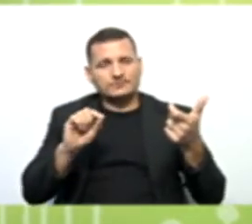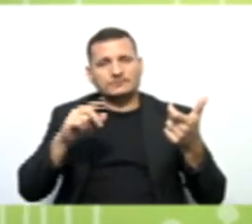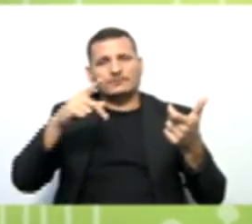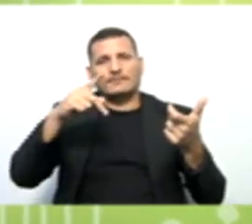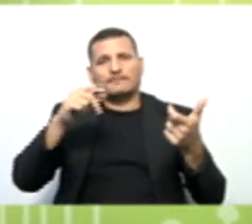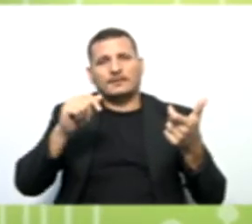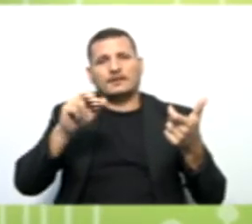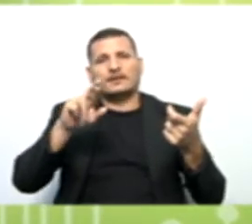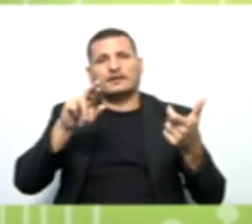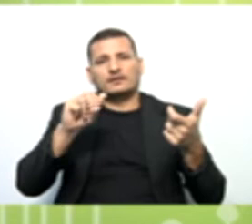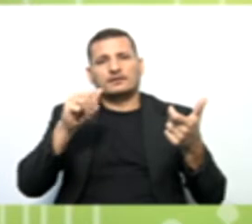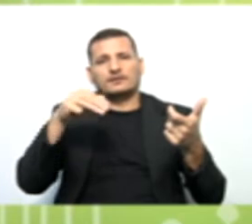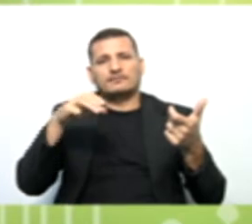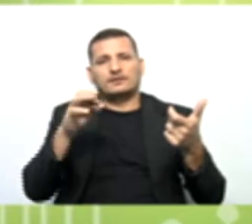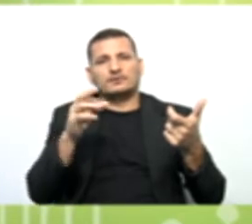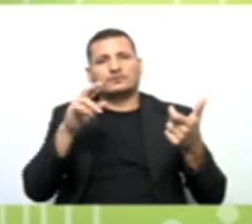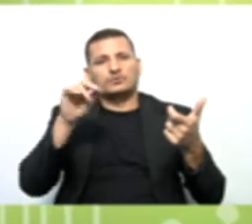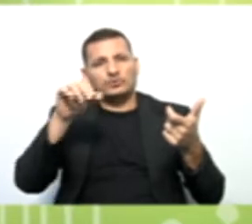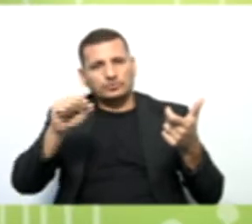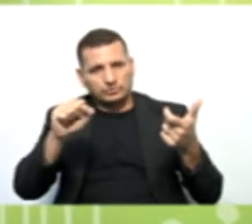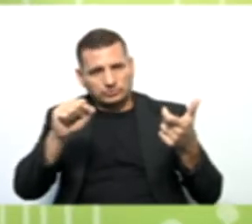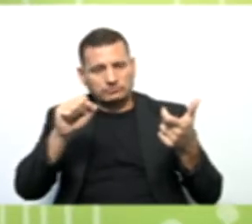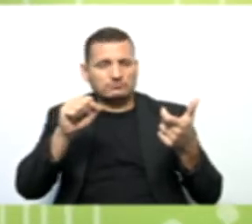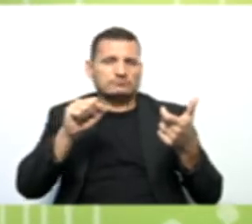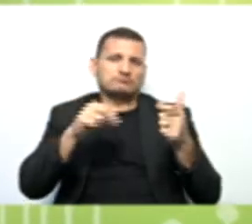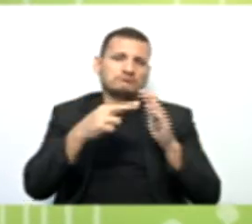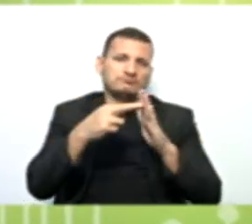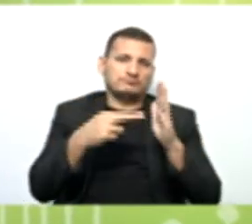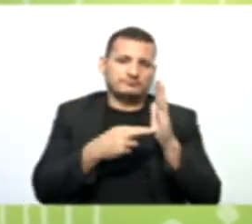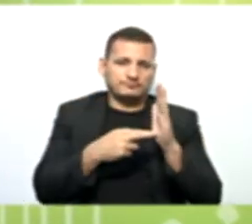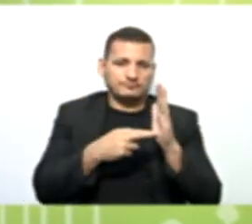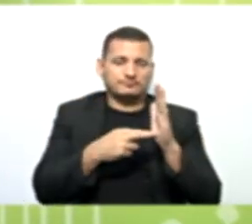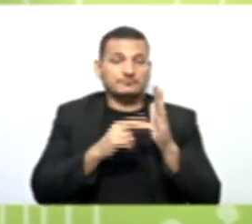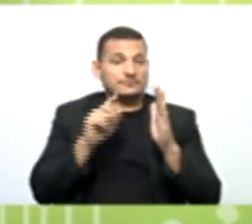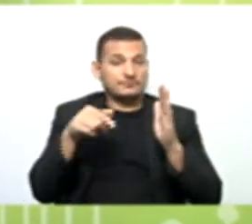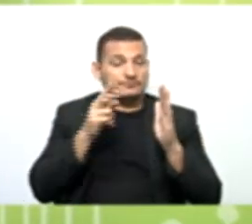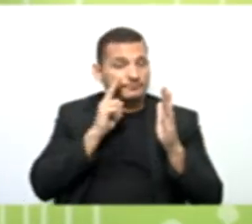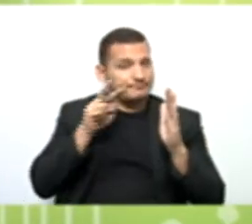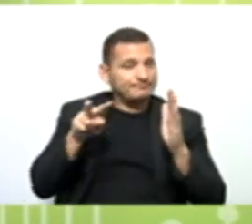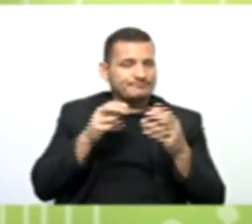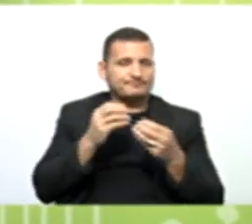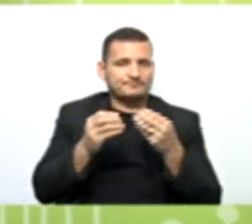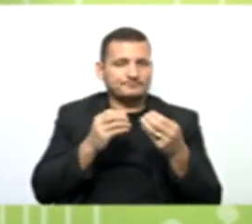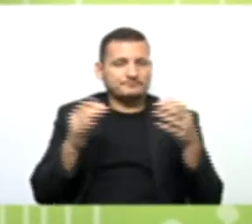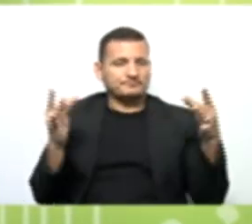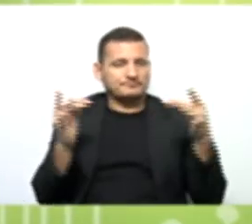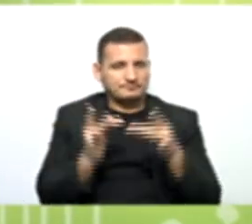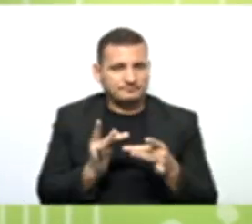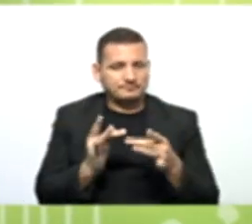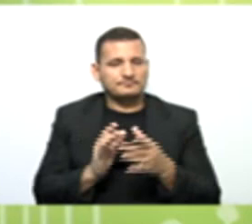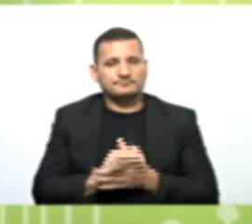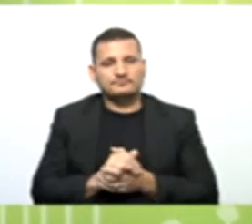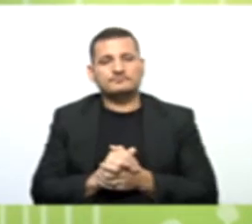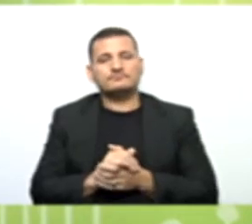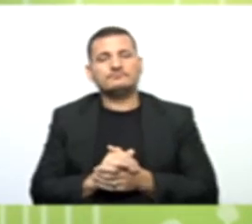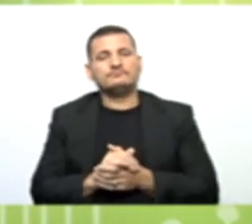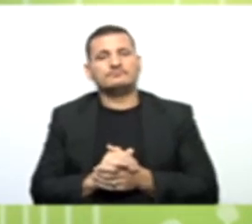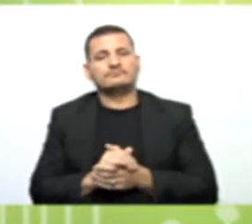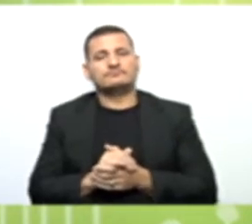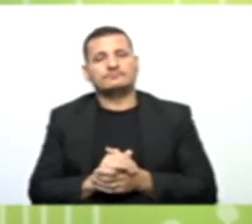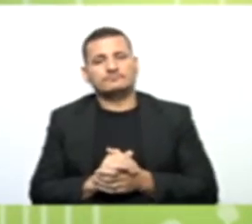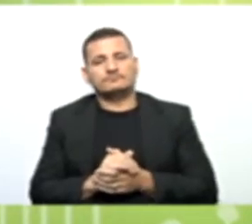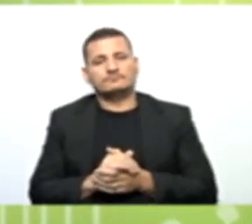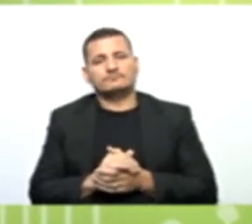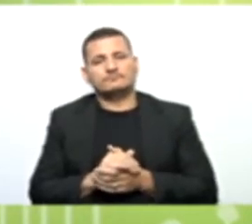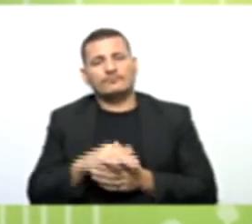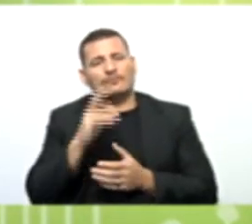Isso se chama instanciação. E nós vamos ver daqui a pouquinho mais detalhadamente como funciona. Então, vamos acompanhar aqui